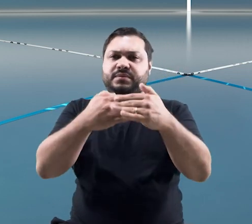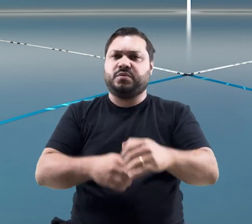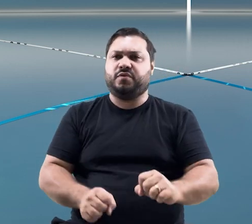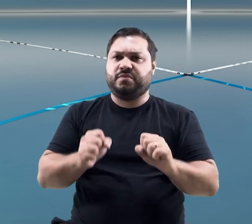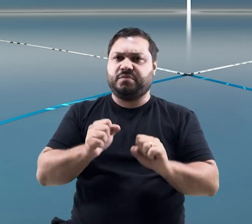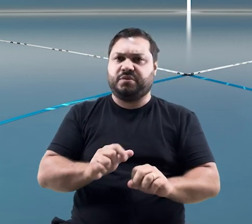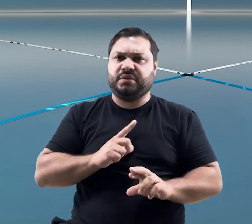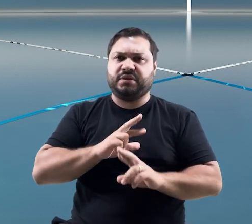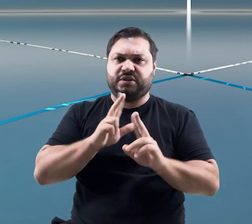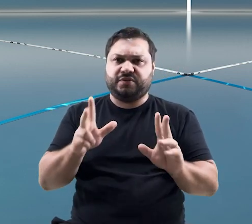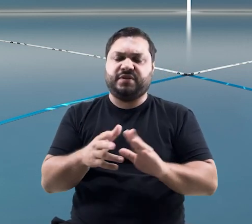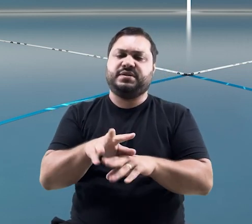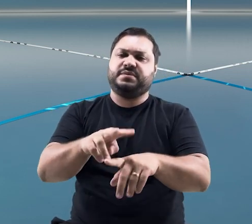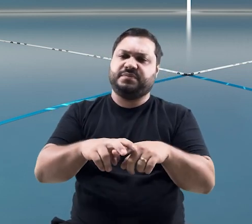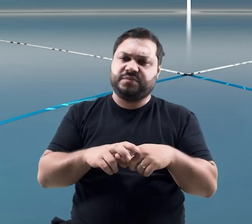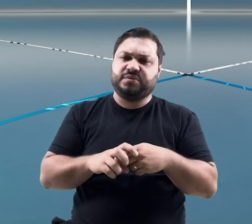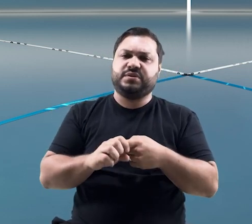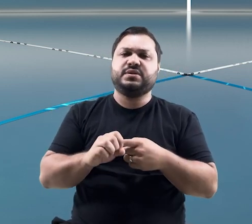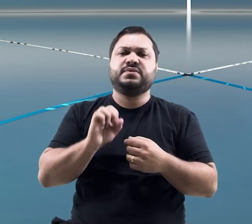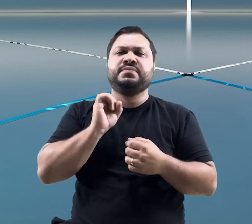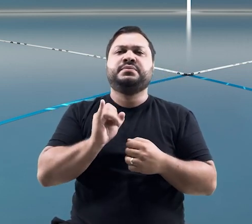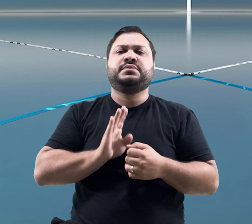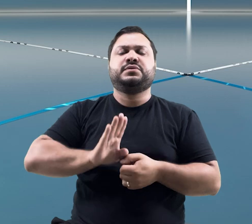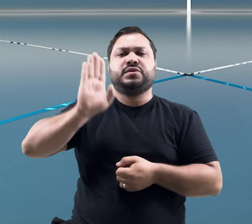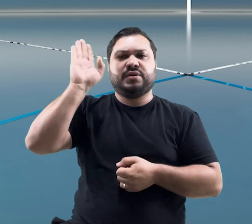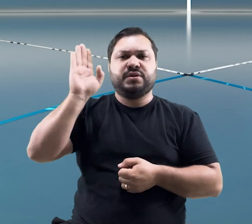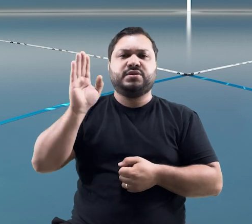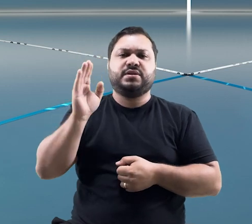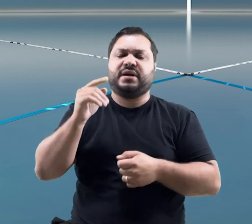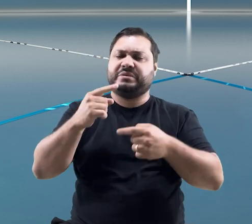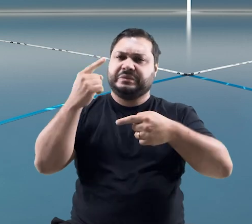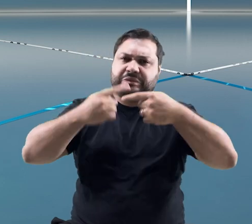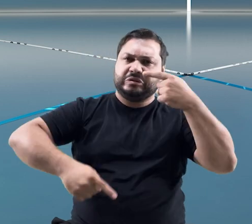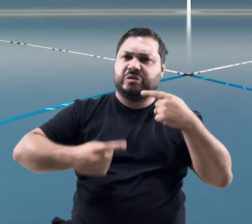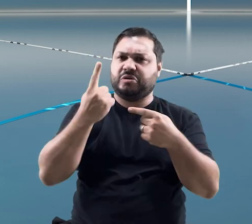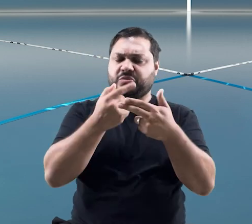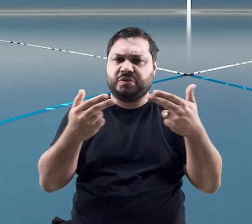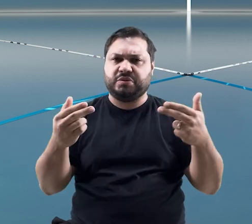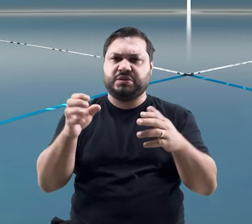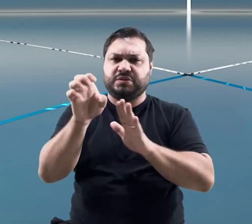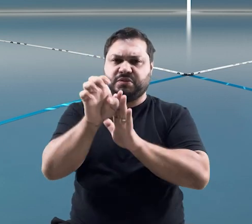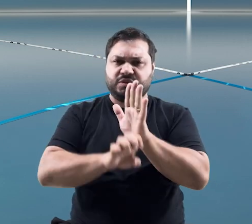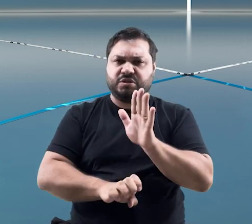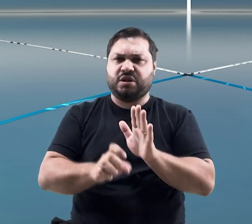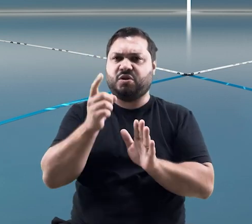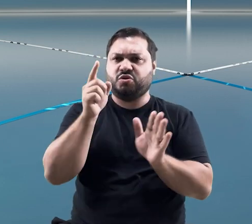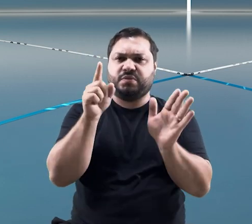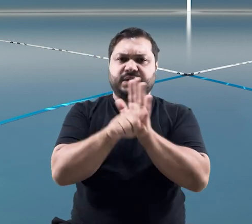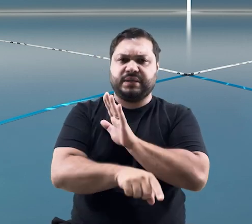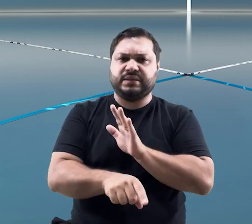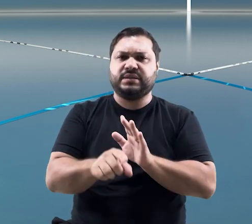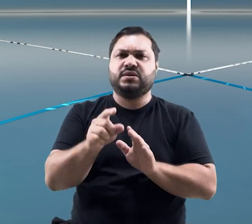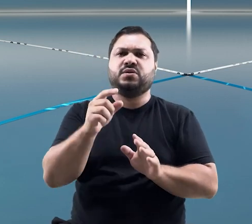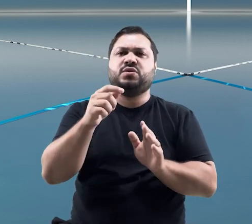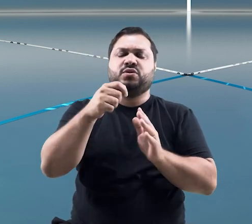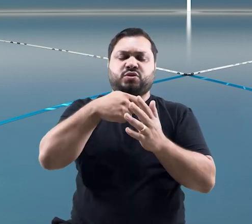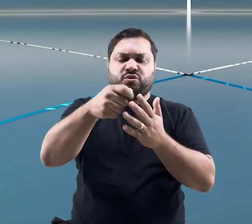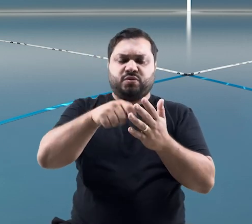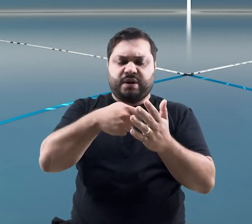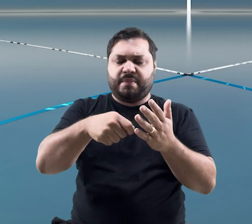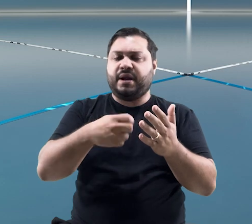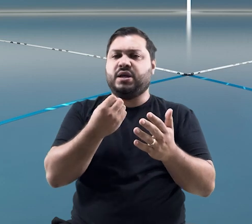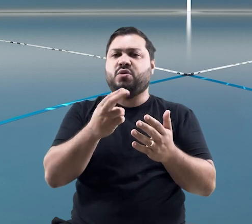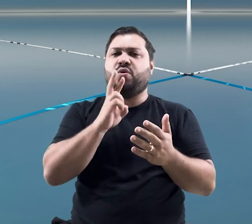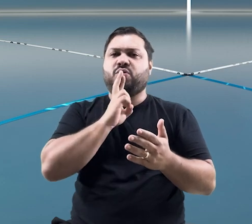da prova pode fazer a diferença. Por isso, quando um candidato discorda de um ponto do edital, de uma questão, de